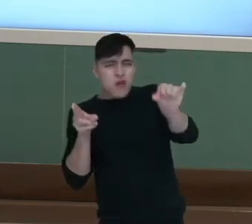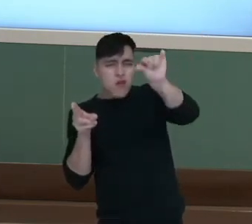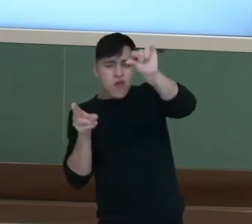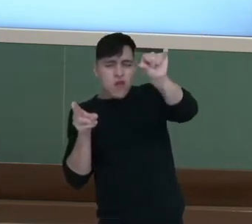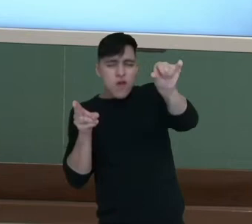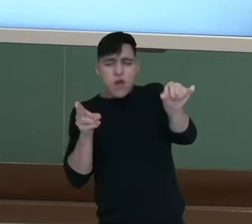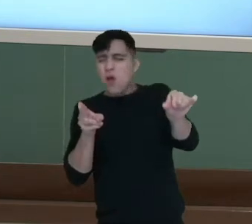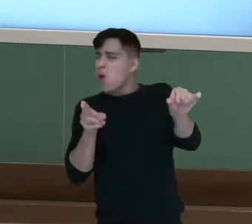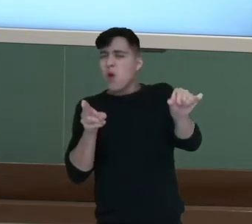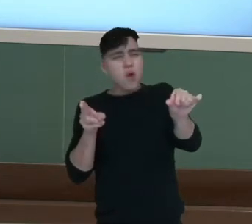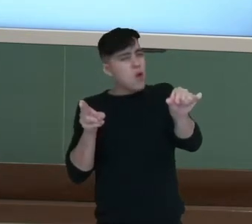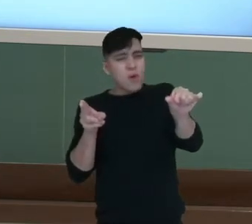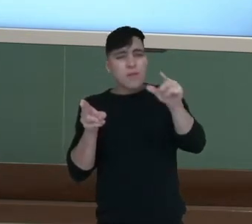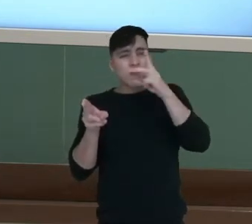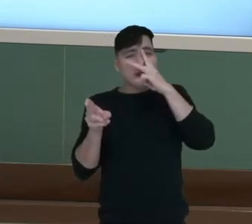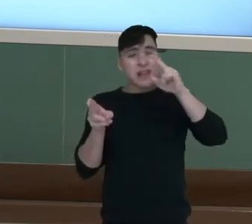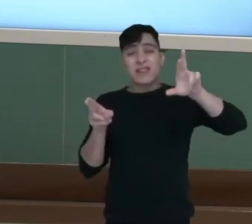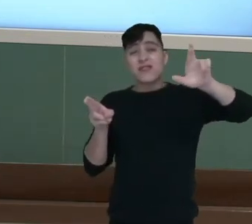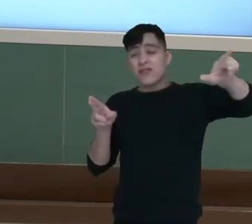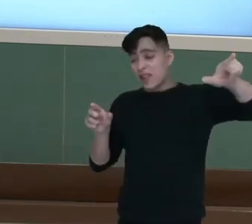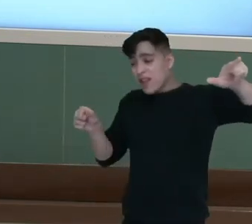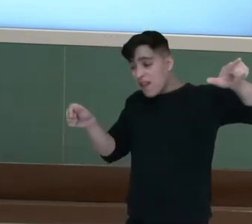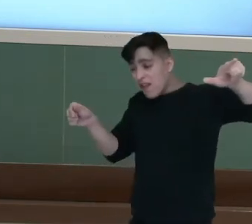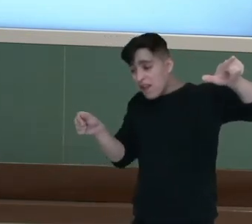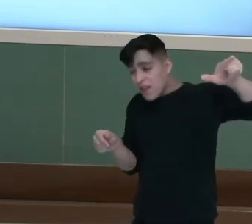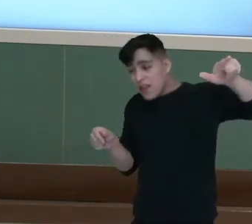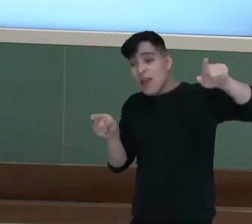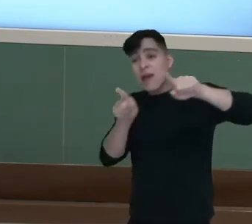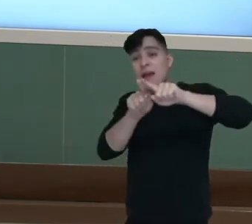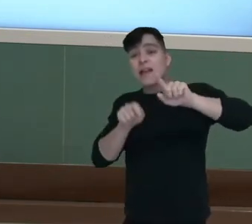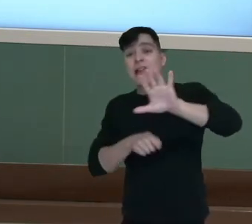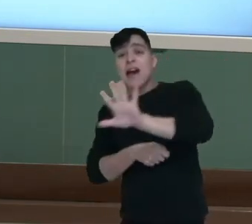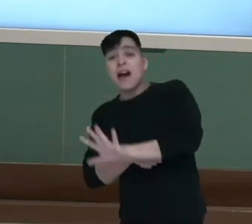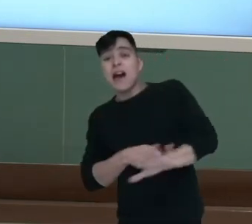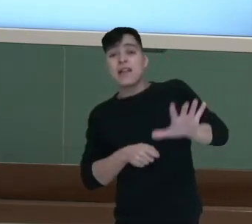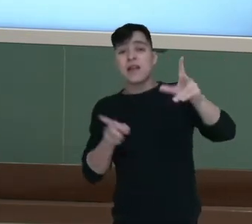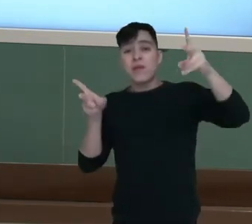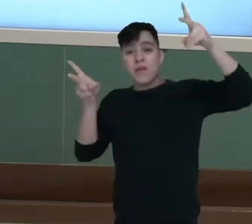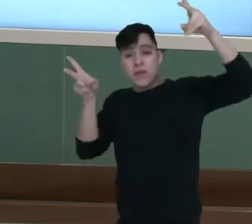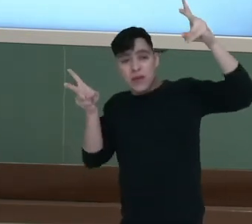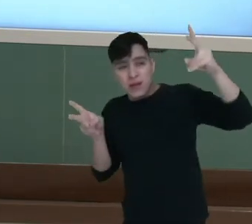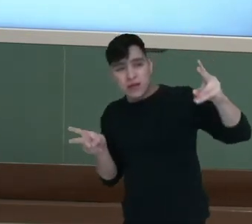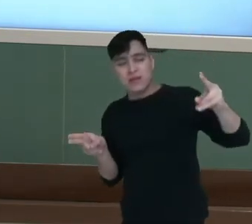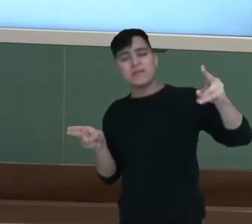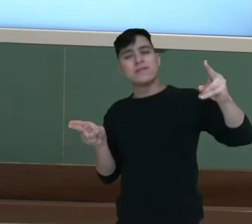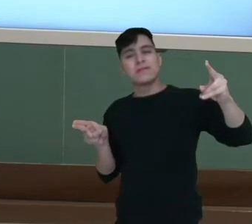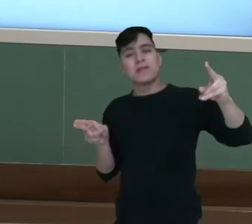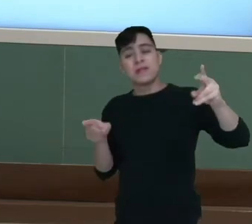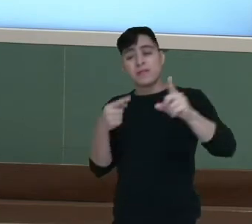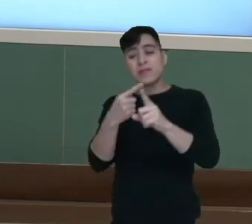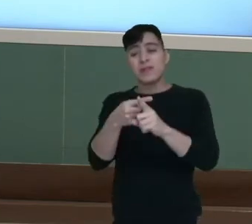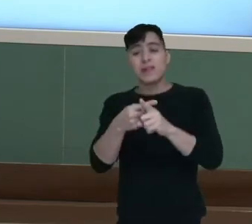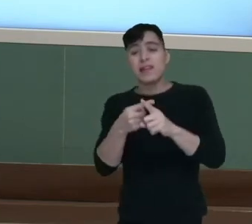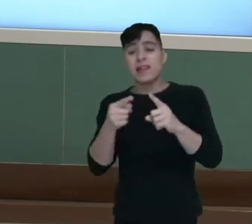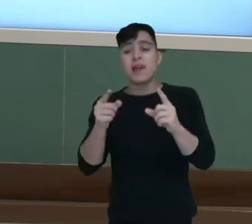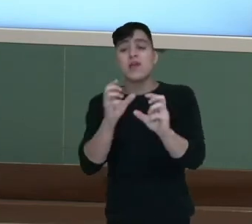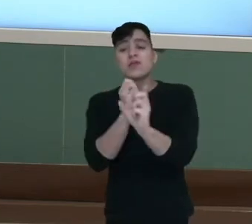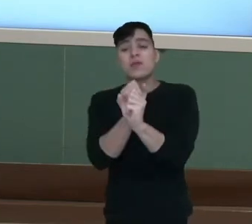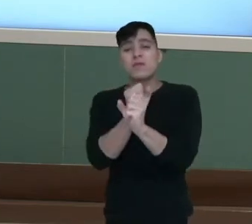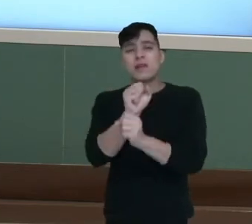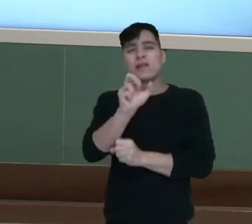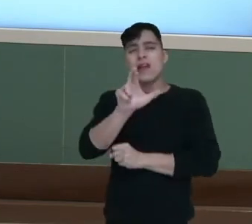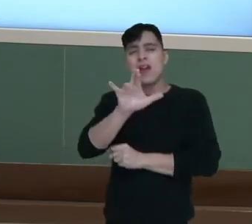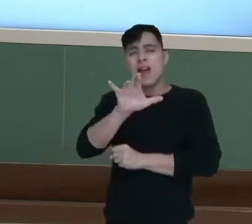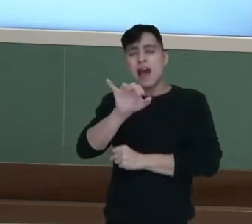arco aqui, ele acaba sendo diferente deste, só que as áreas são iguais. Por quê? Lembre-se que a área depende do raio. Então, como esse raio